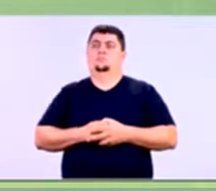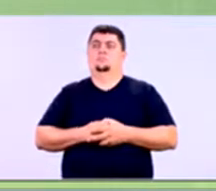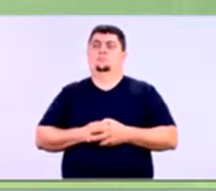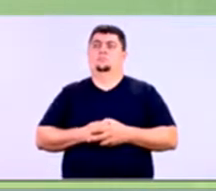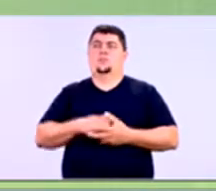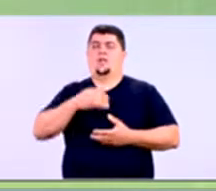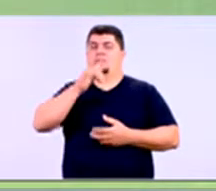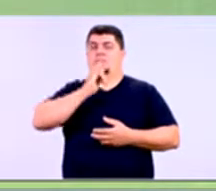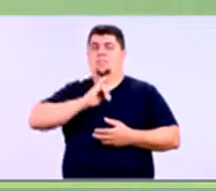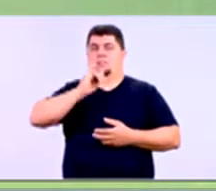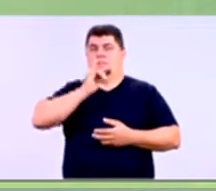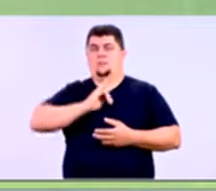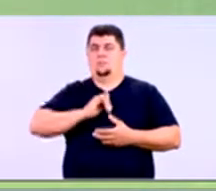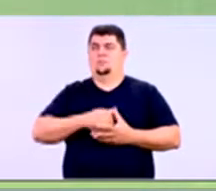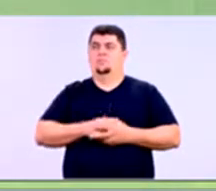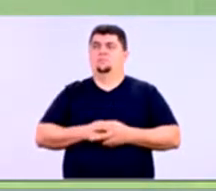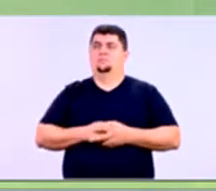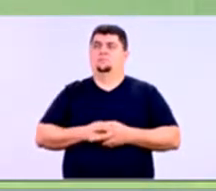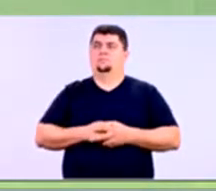Exemplo.